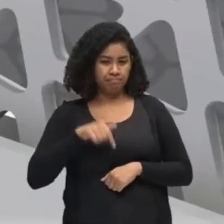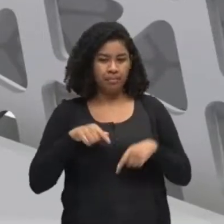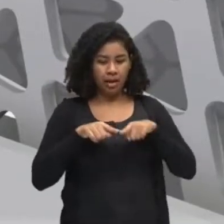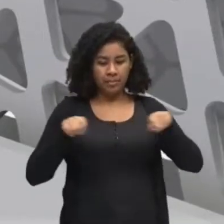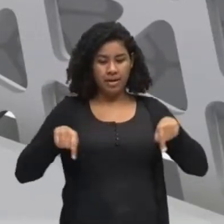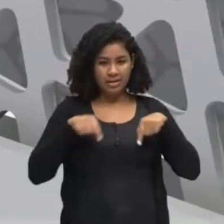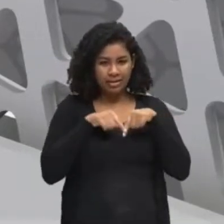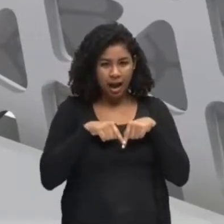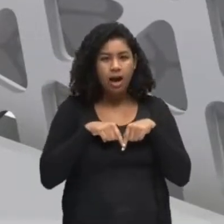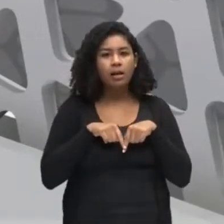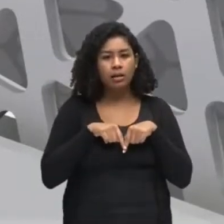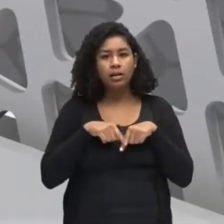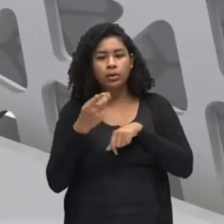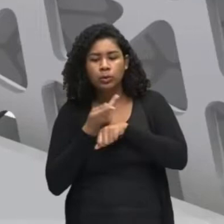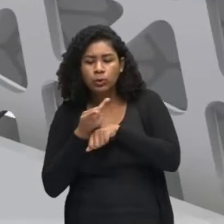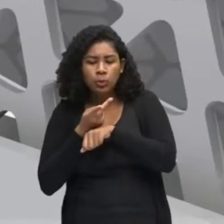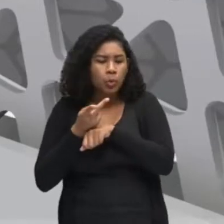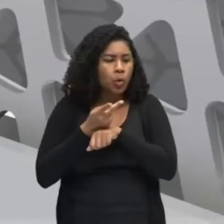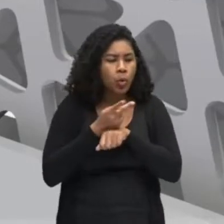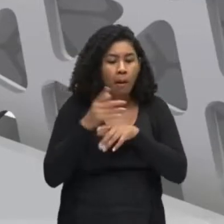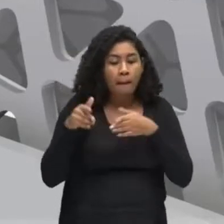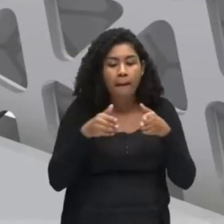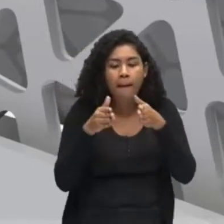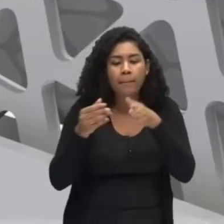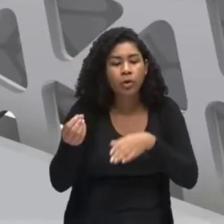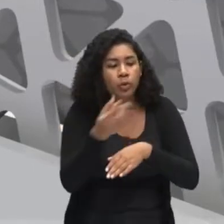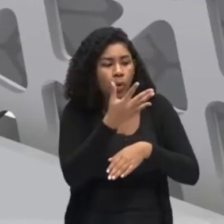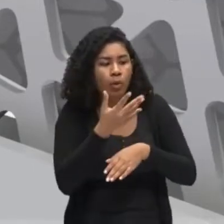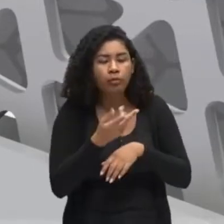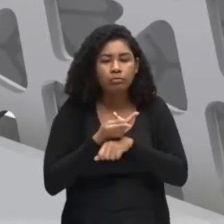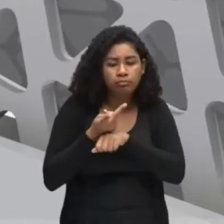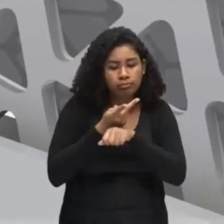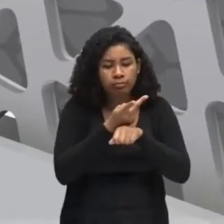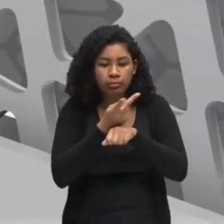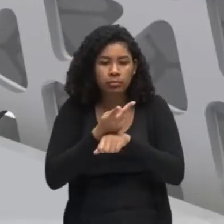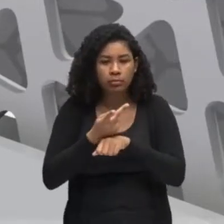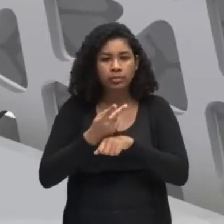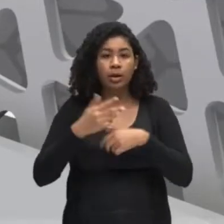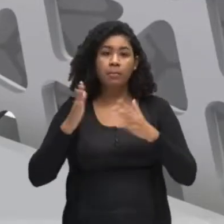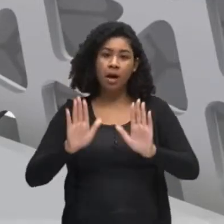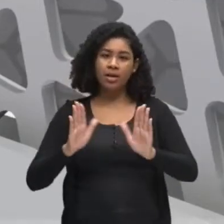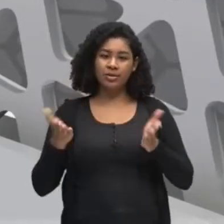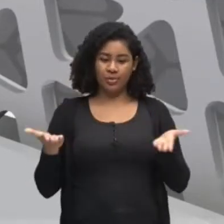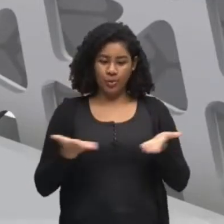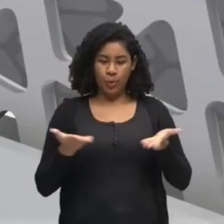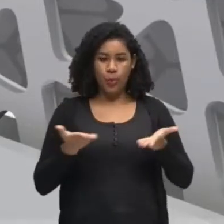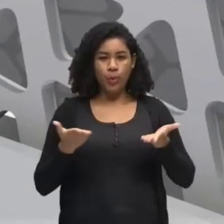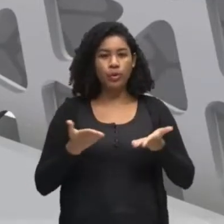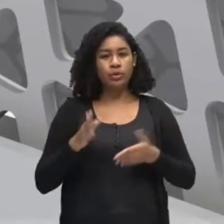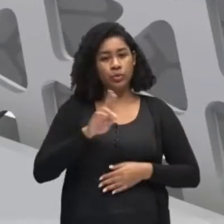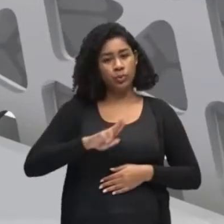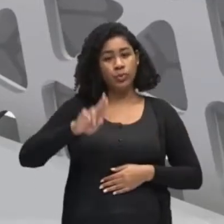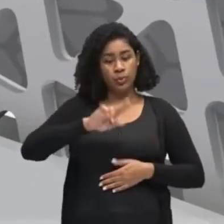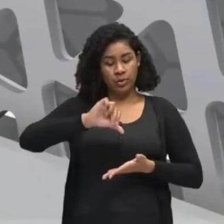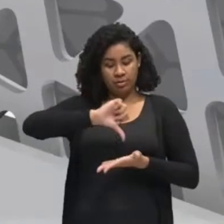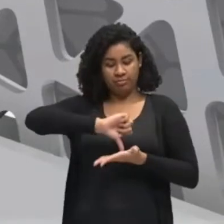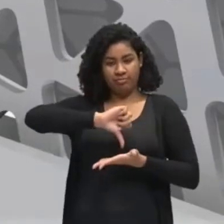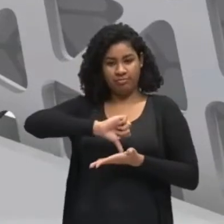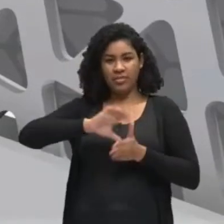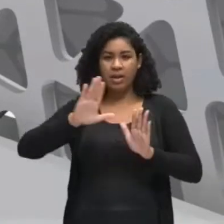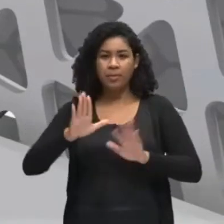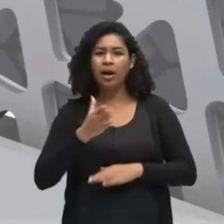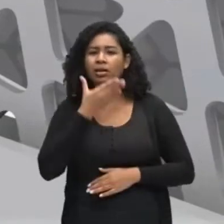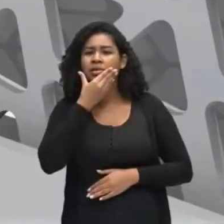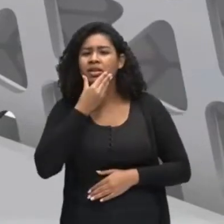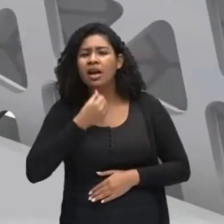aula e você procurou um caminho novo. Hoje em dia, talvez você possa usar o GPS. Mas quando seus avós chegaram a essa região, os